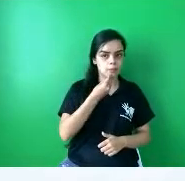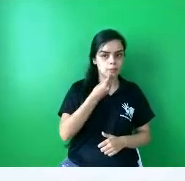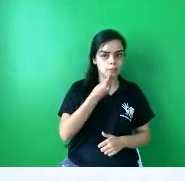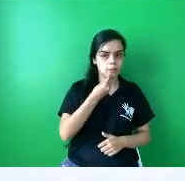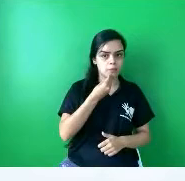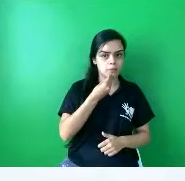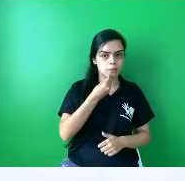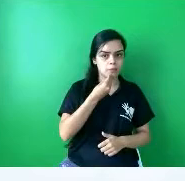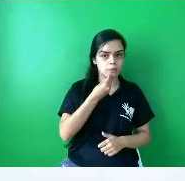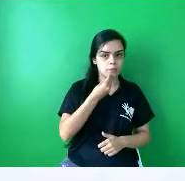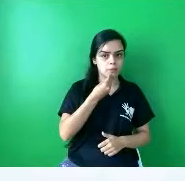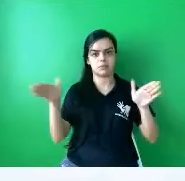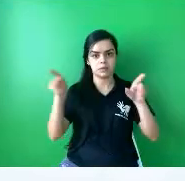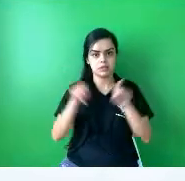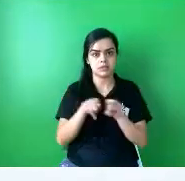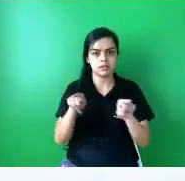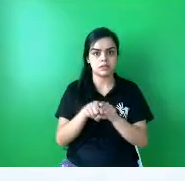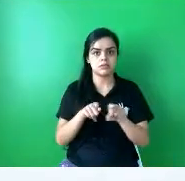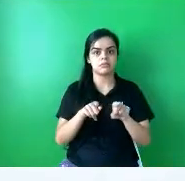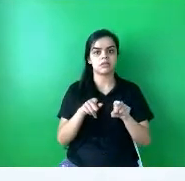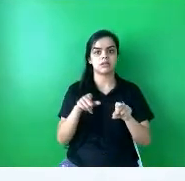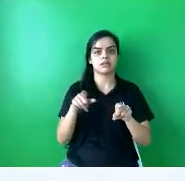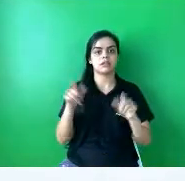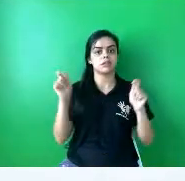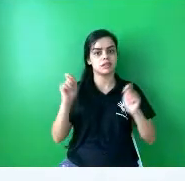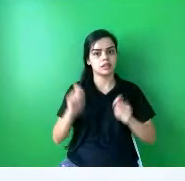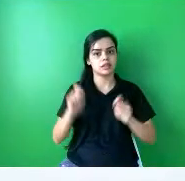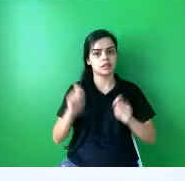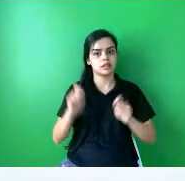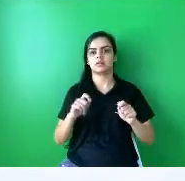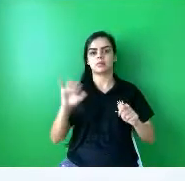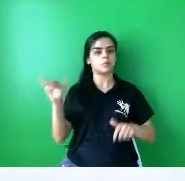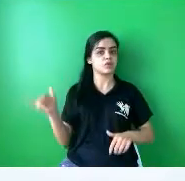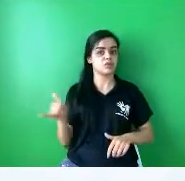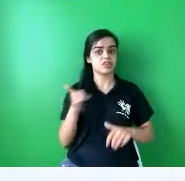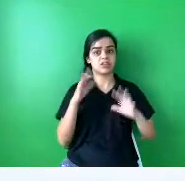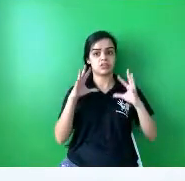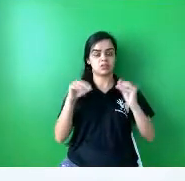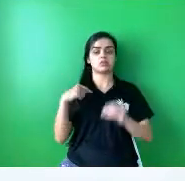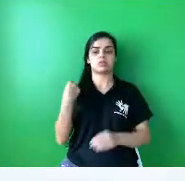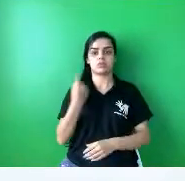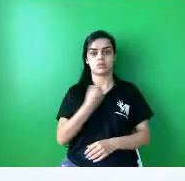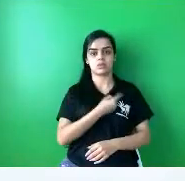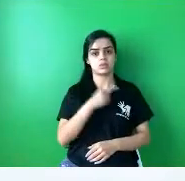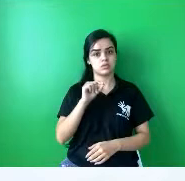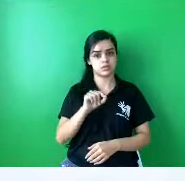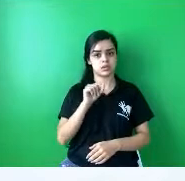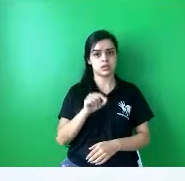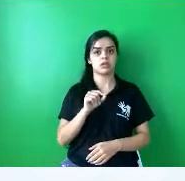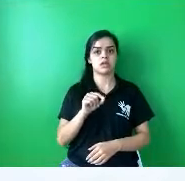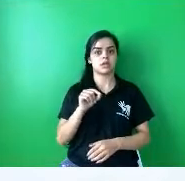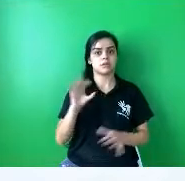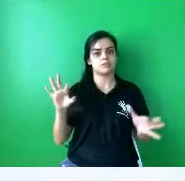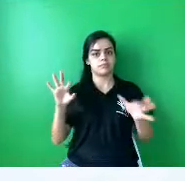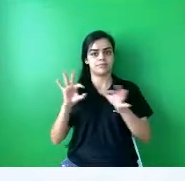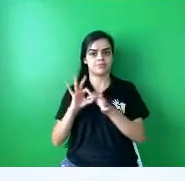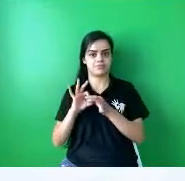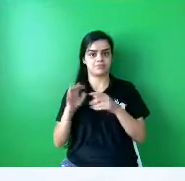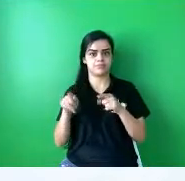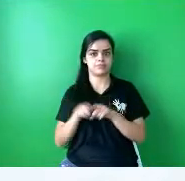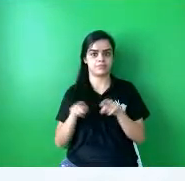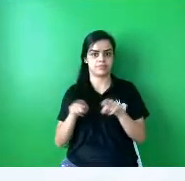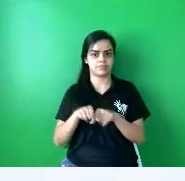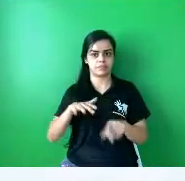de abrir, de que eles possam descer, porque a nossa função, a gente também, assim como sócio, Eu, que sou também da